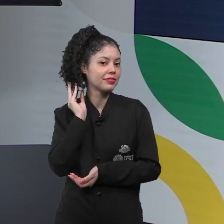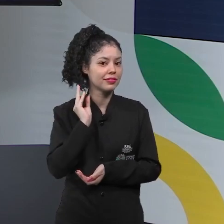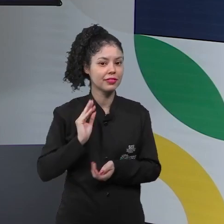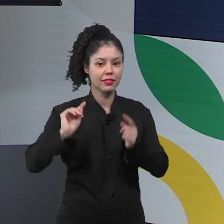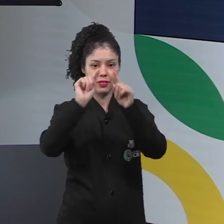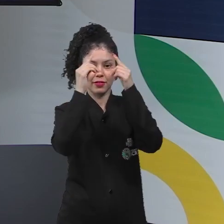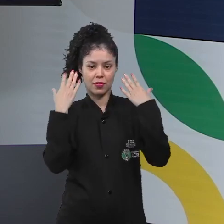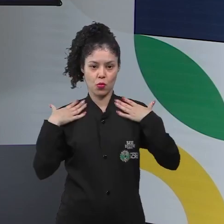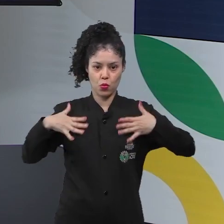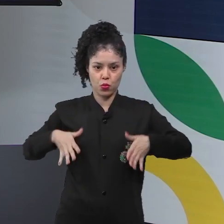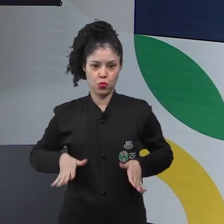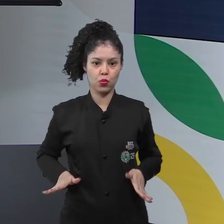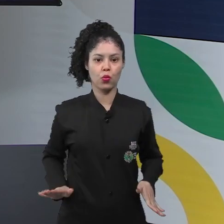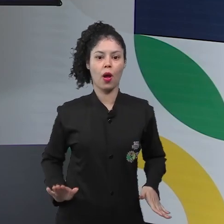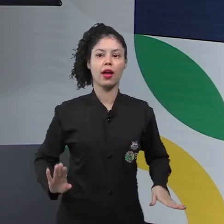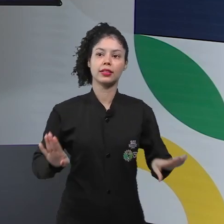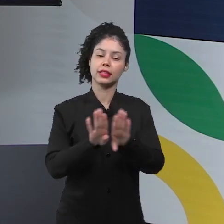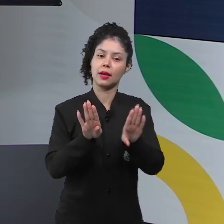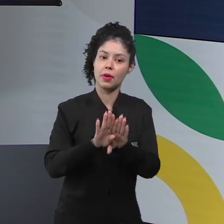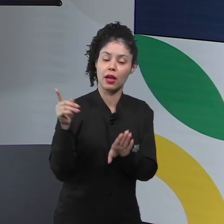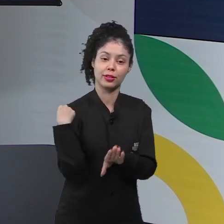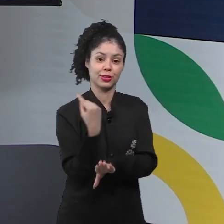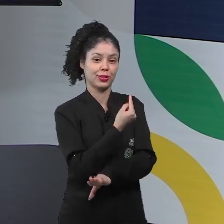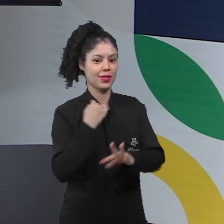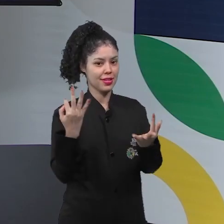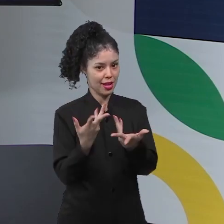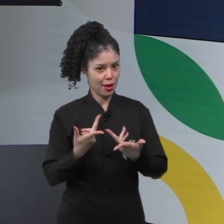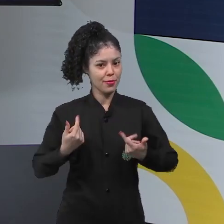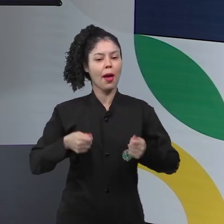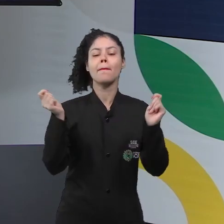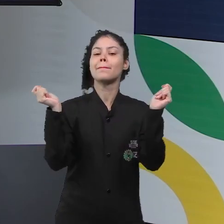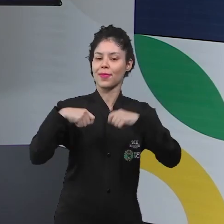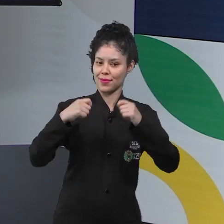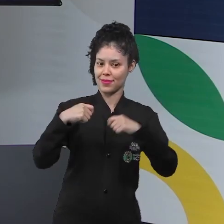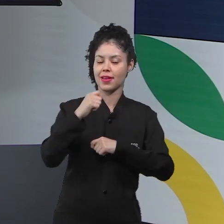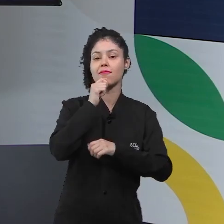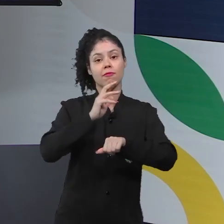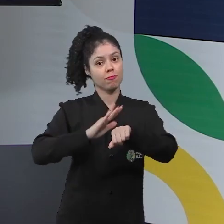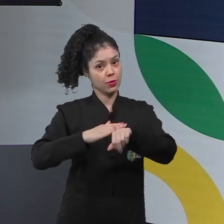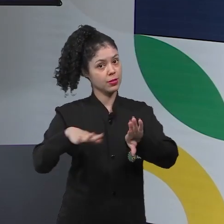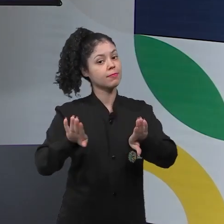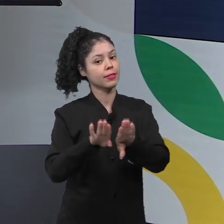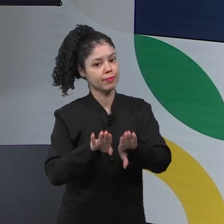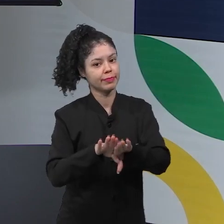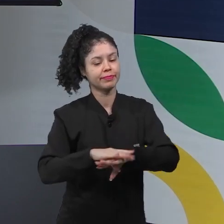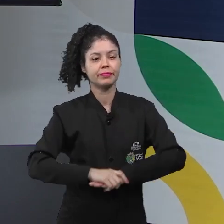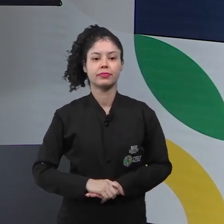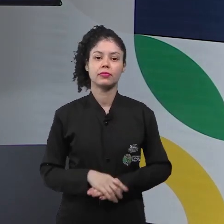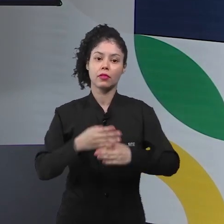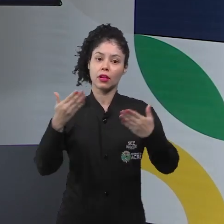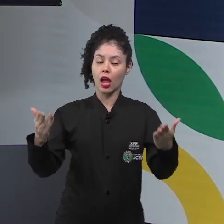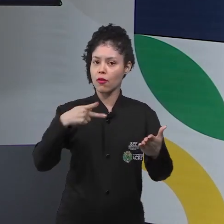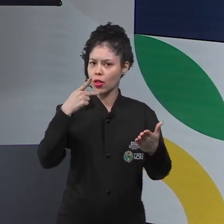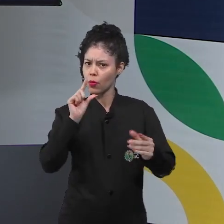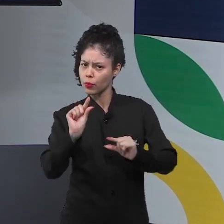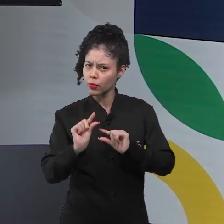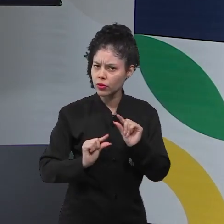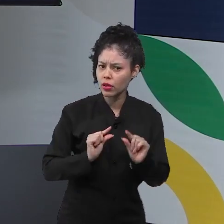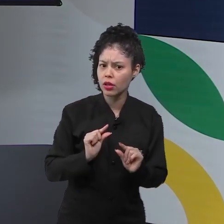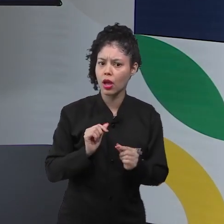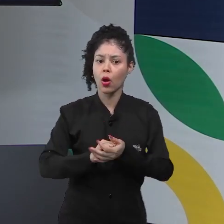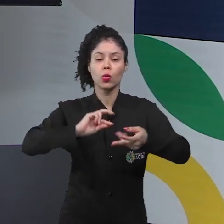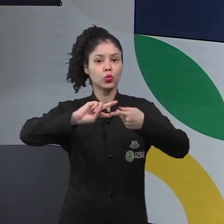ali do nosso corpo e também as nossas habilidades e possíveis doenças também. Então, vamos falar aqui um pouco sobre